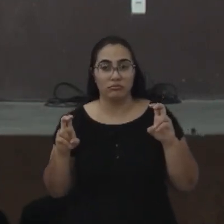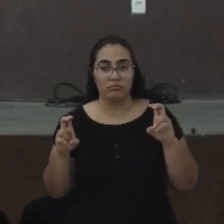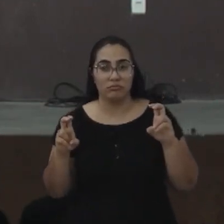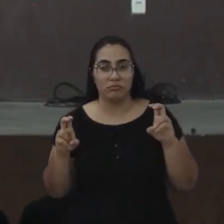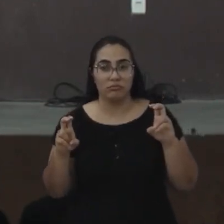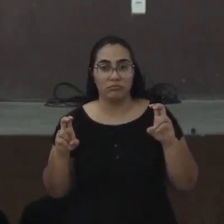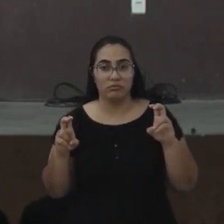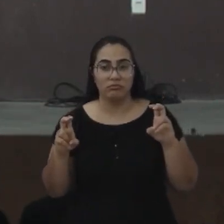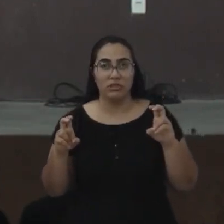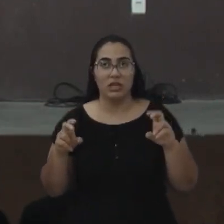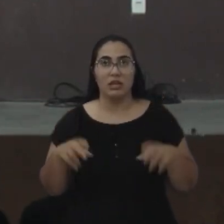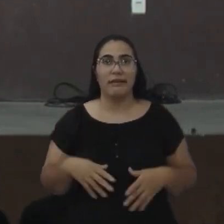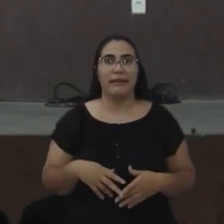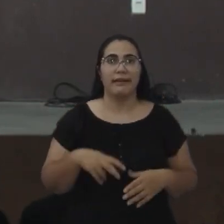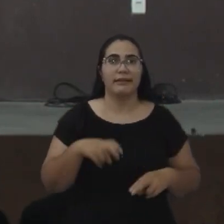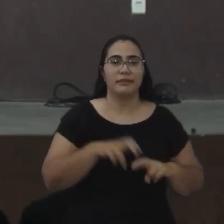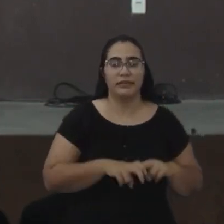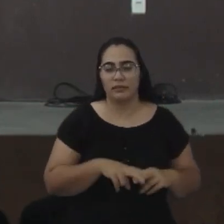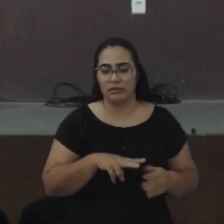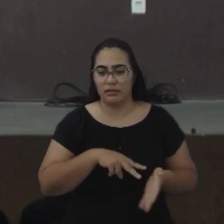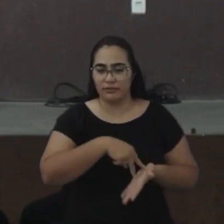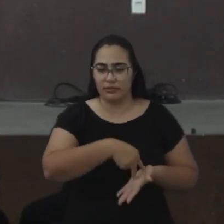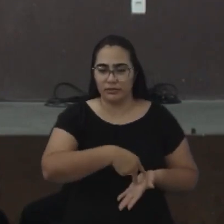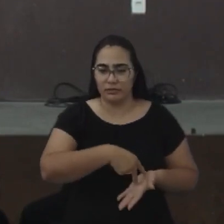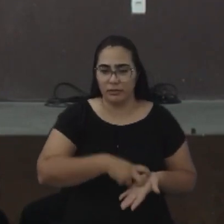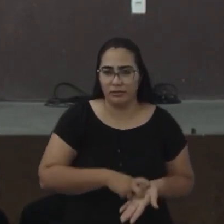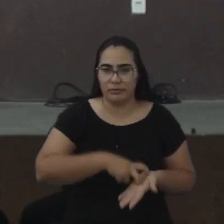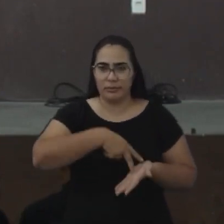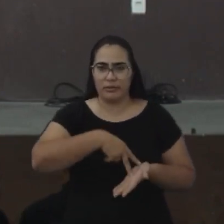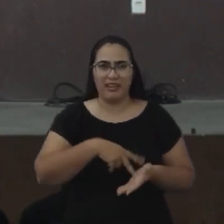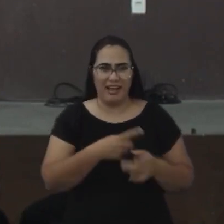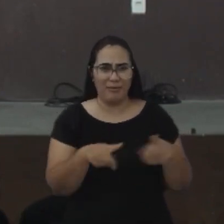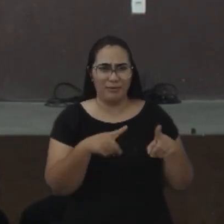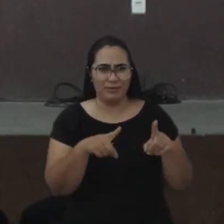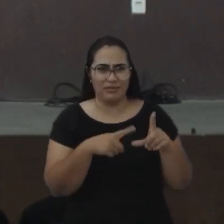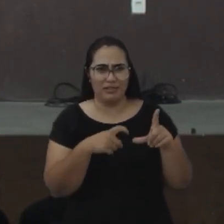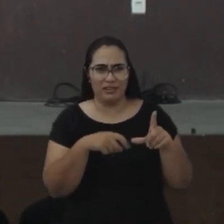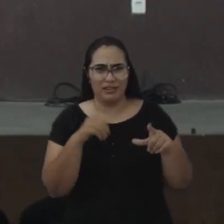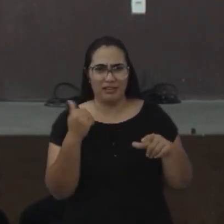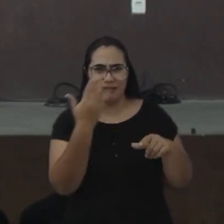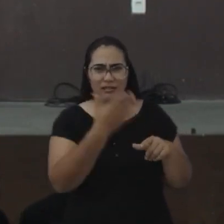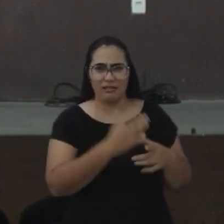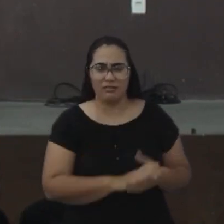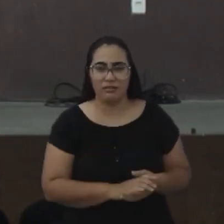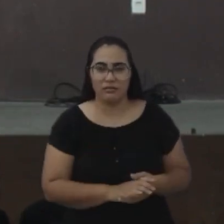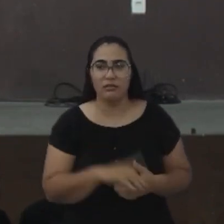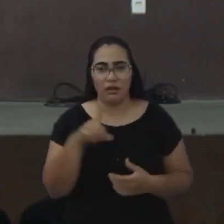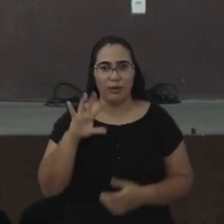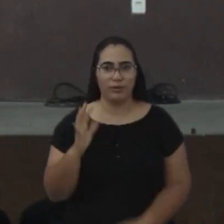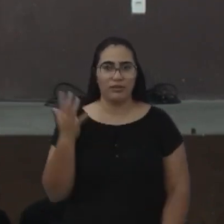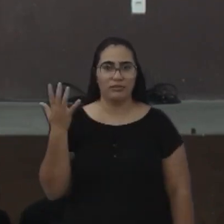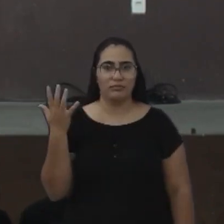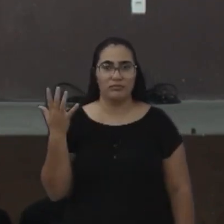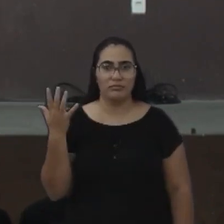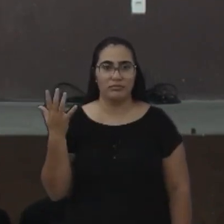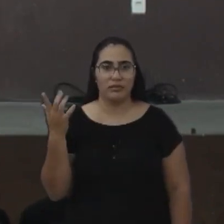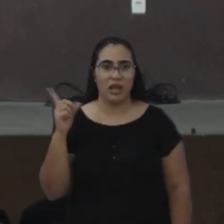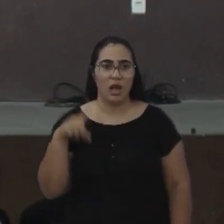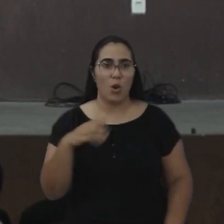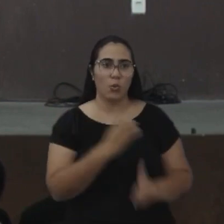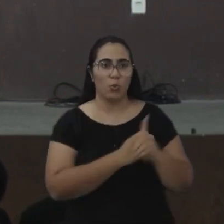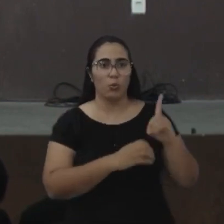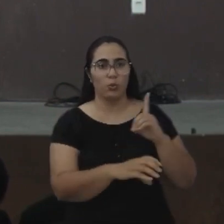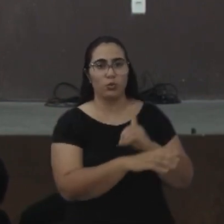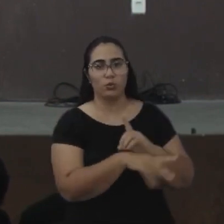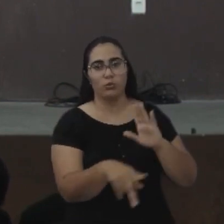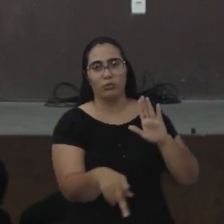Sobe não sei aonde, senta não sei aonde, levanta não sei aonde, abaixa não sei aonde, faz não sei o que lá, vai não sei o que lá. É assim. É o culto. Não é um culto?